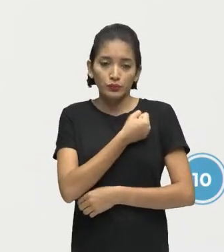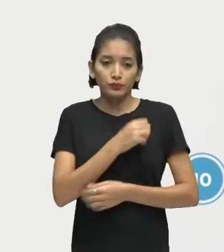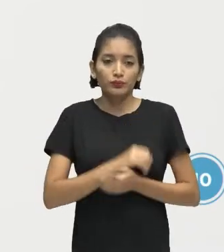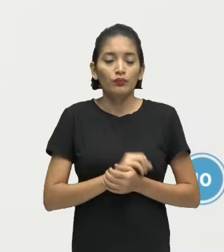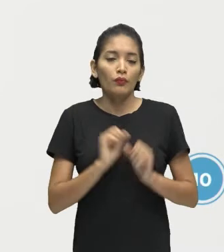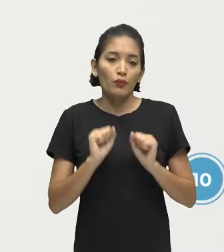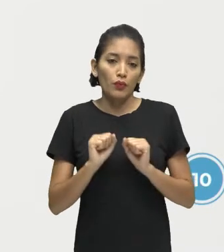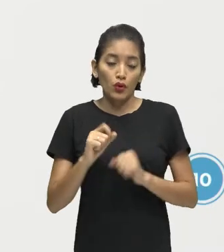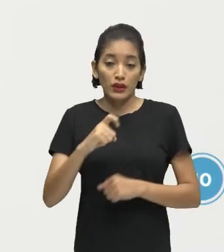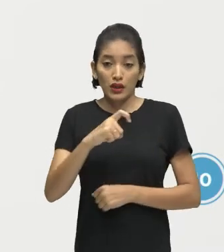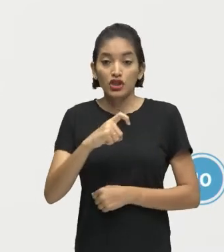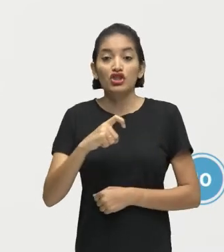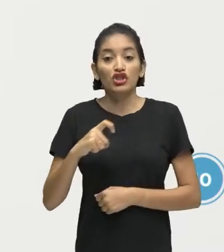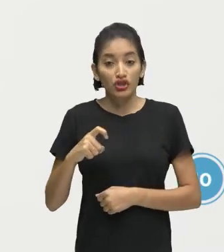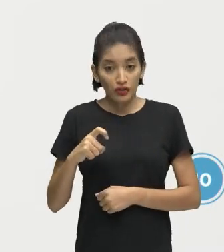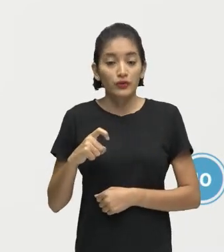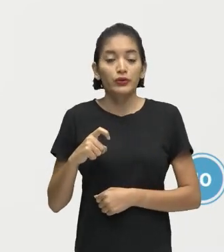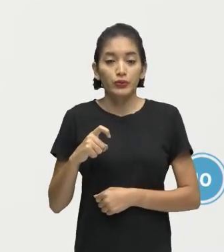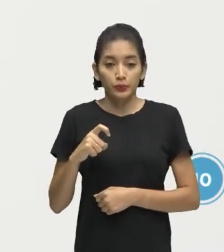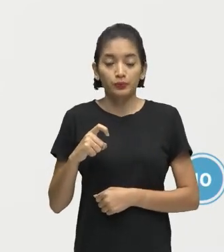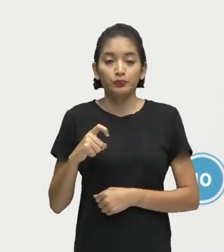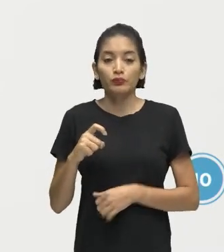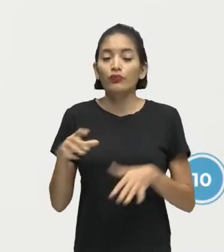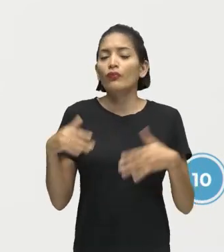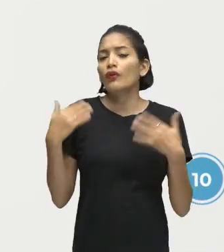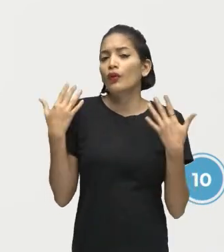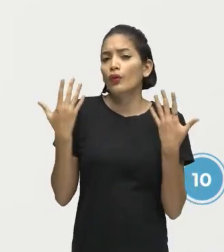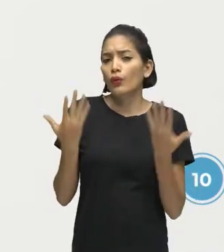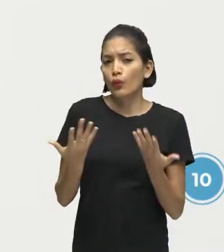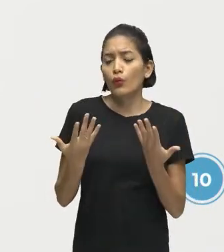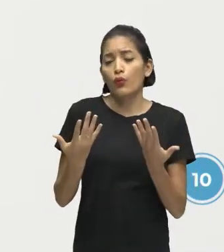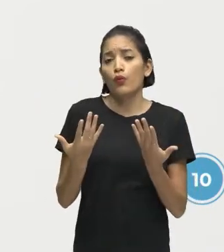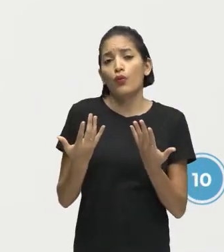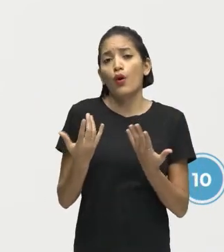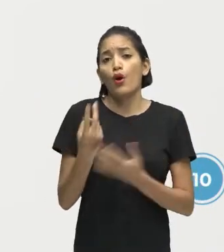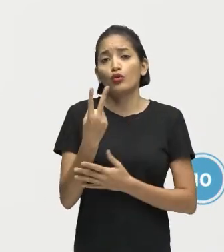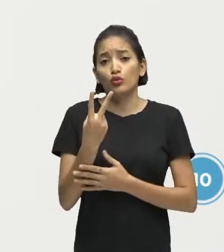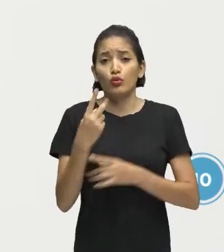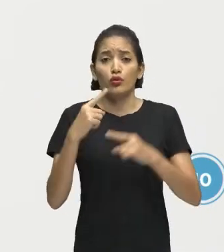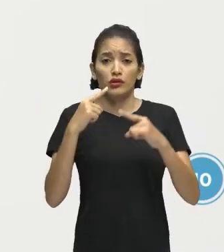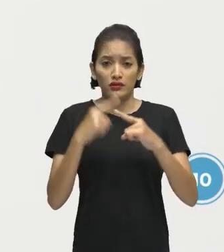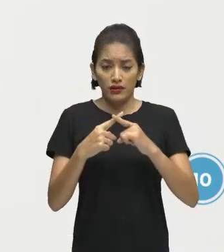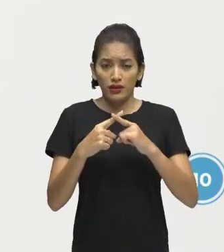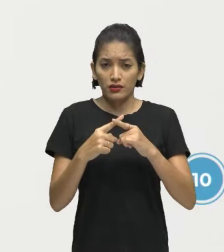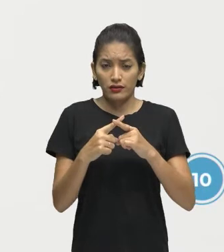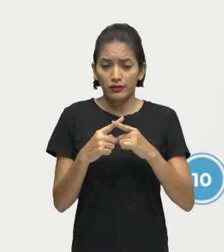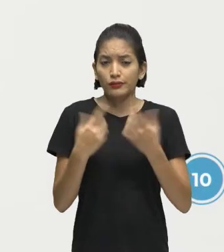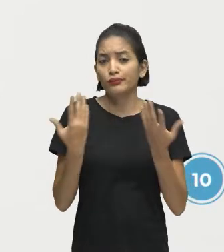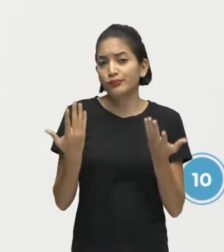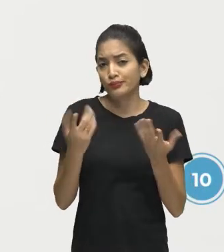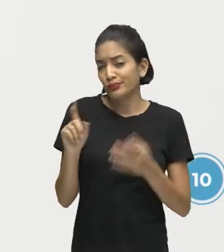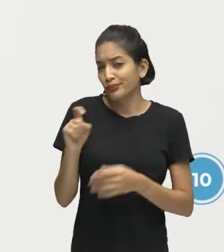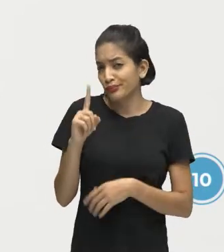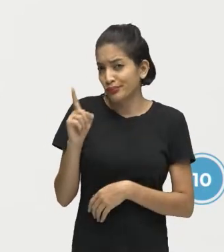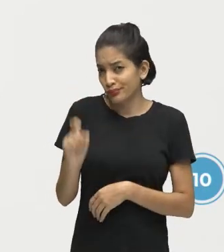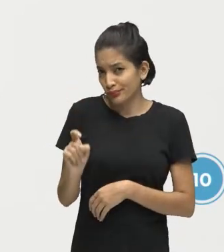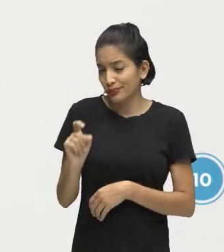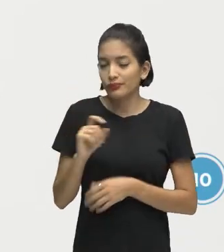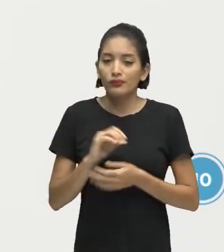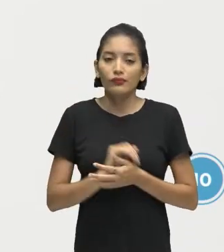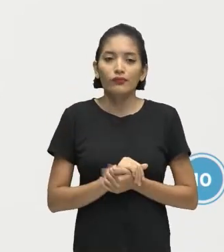pode ser x. Qual vai ser o dobro desse número? O